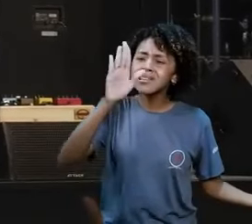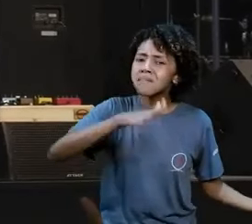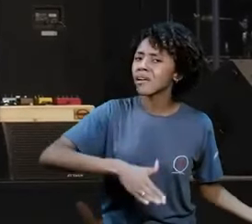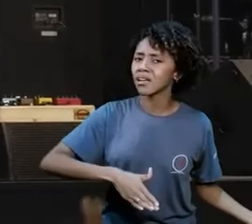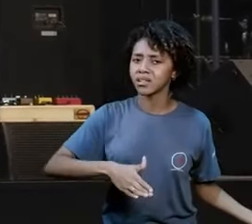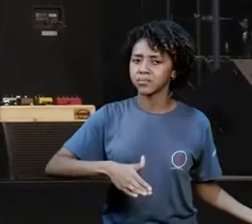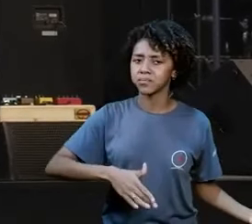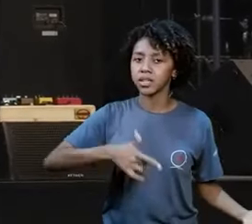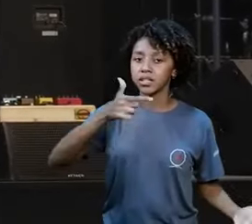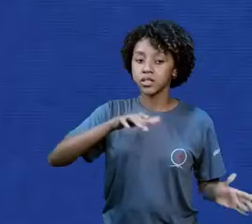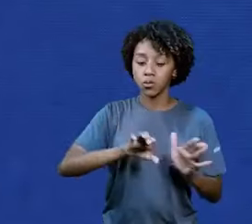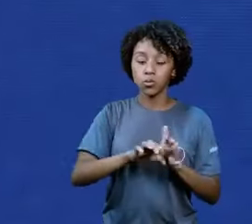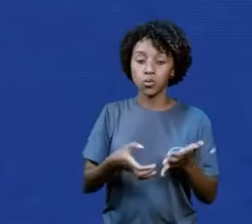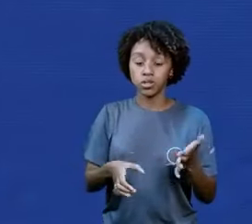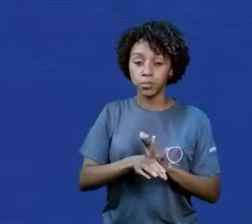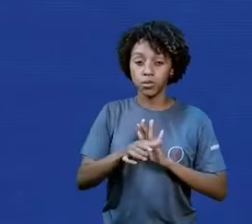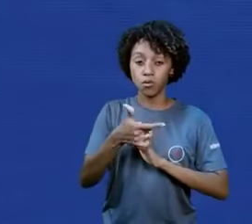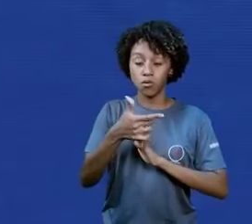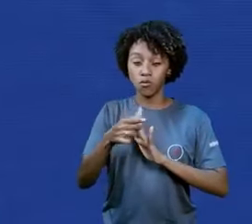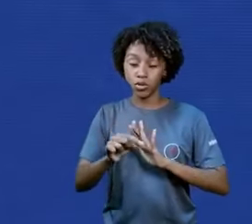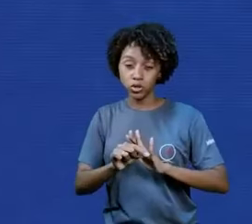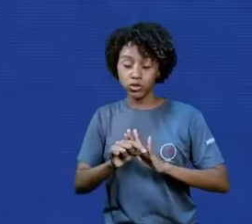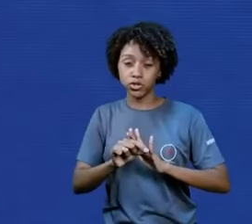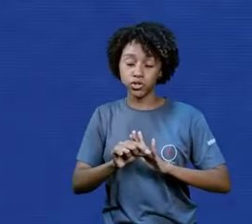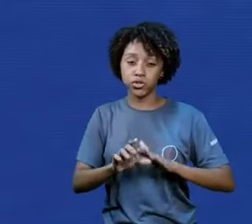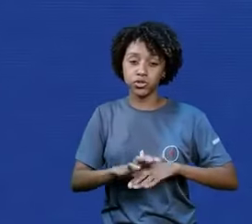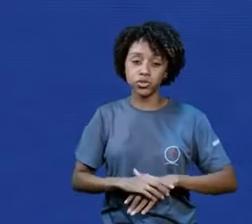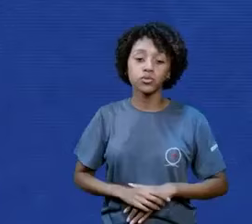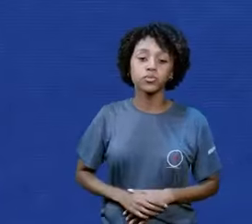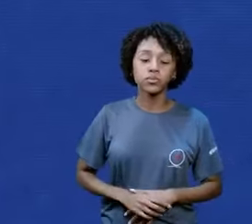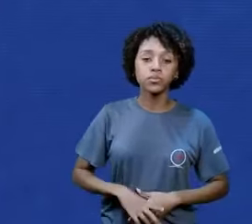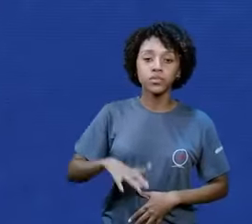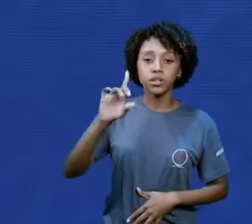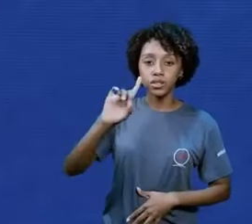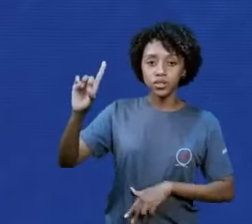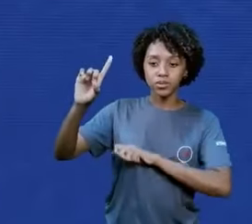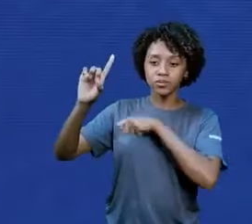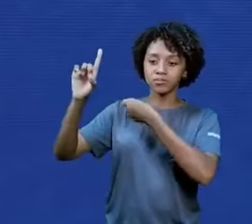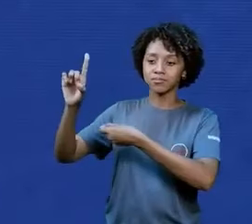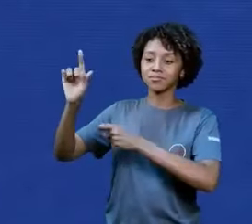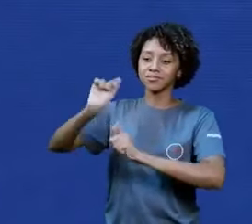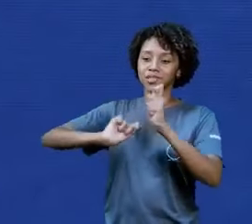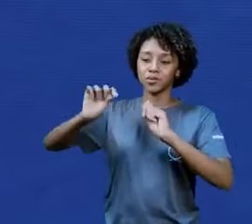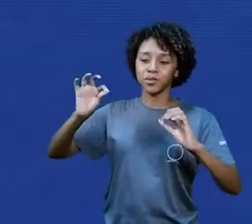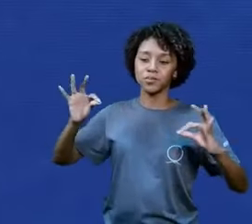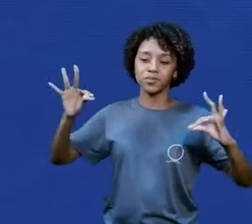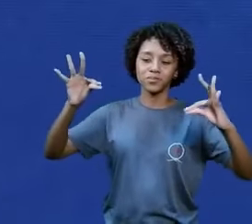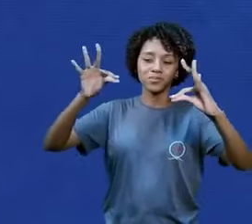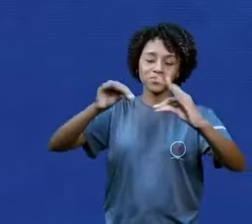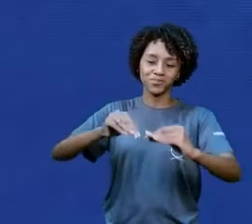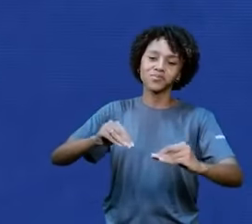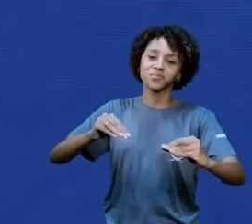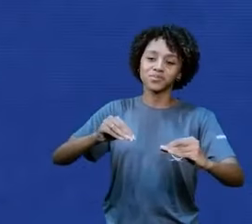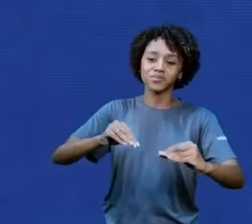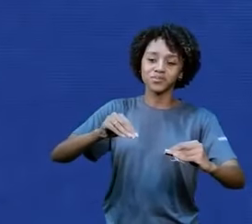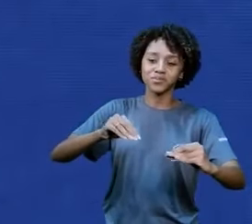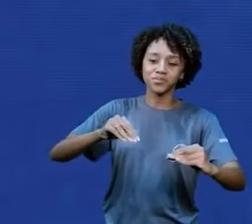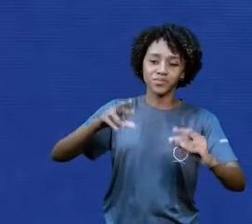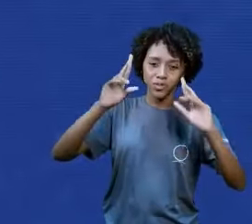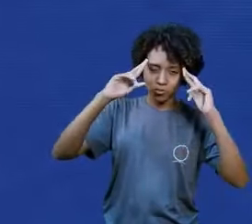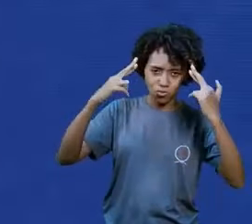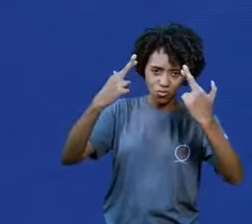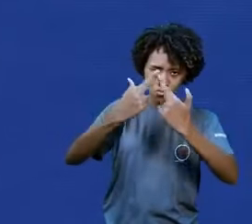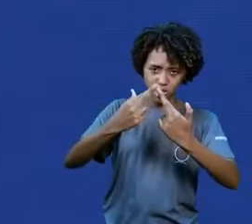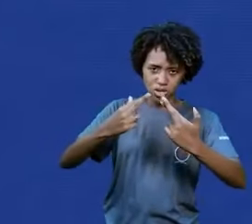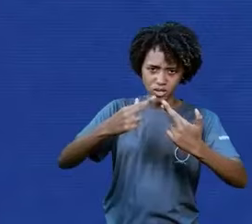segundo crônicas 20 Versículo 6 diz assim pois tu és dominador sobre todos os reinos das